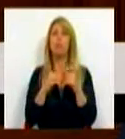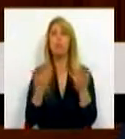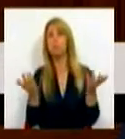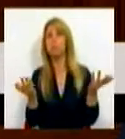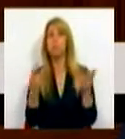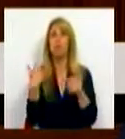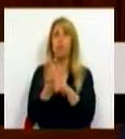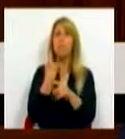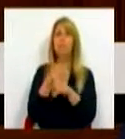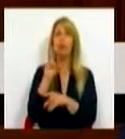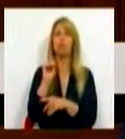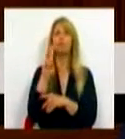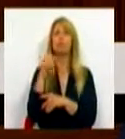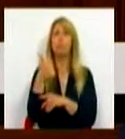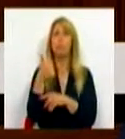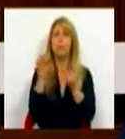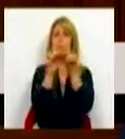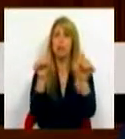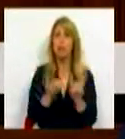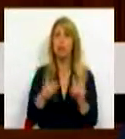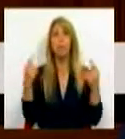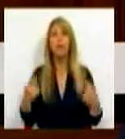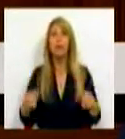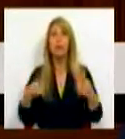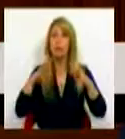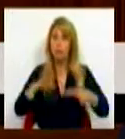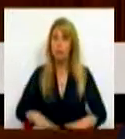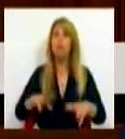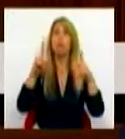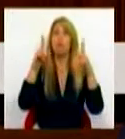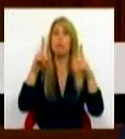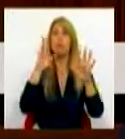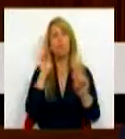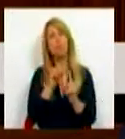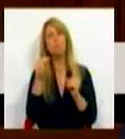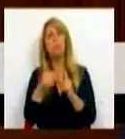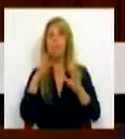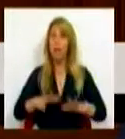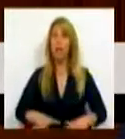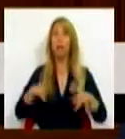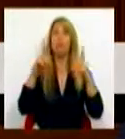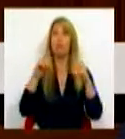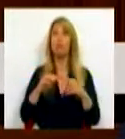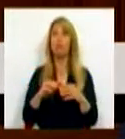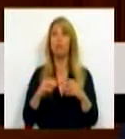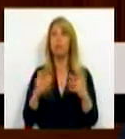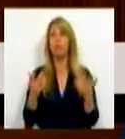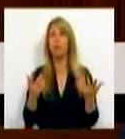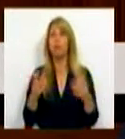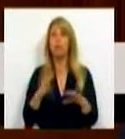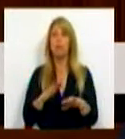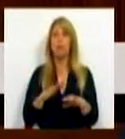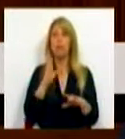portanto, com vários subsistemas e teve uma evolução, uma perspectiva evolutiva em face das